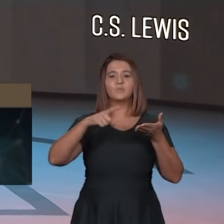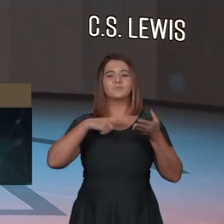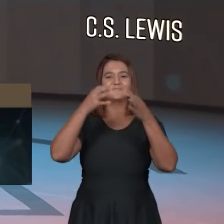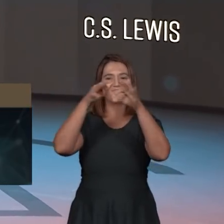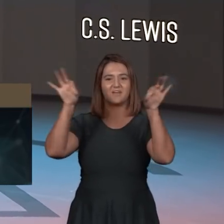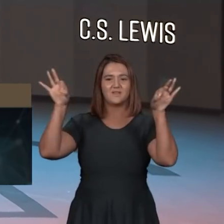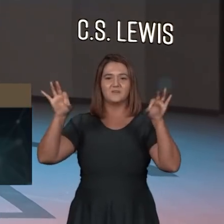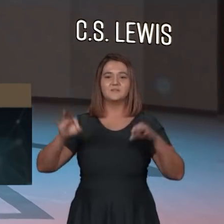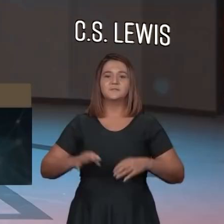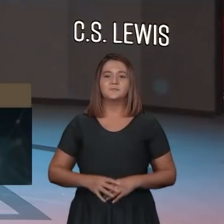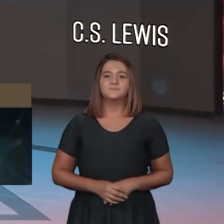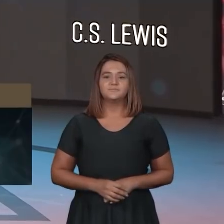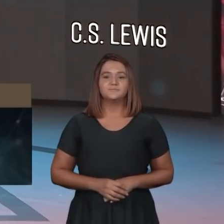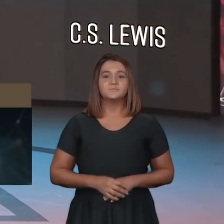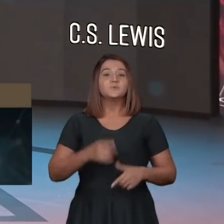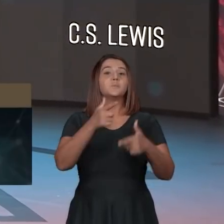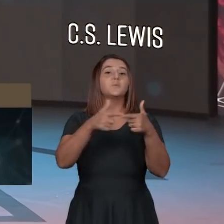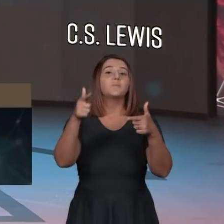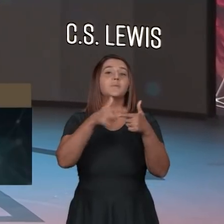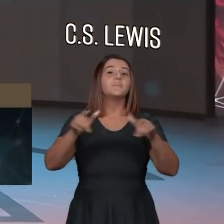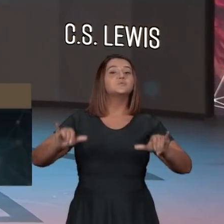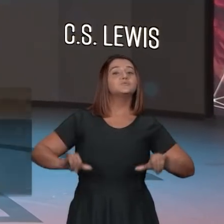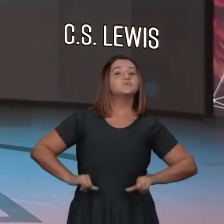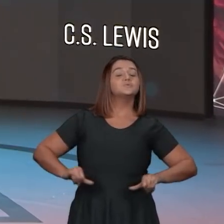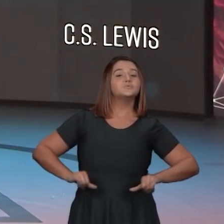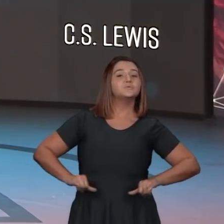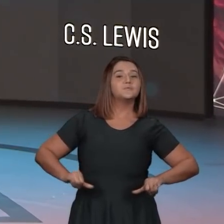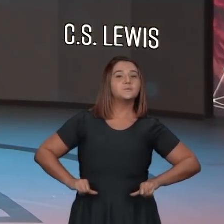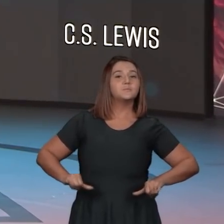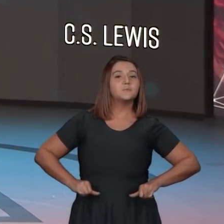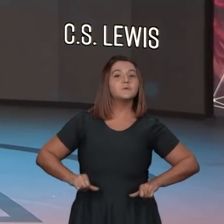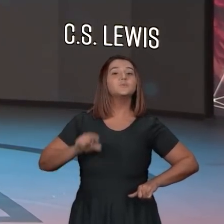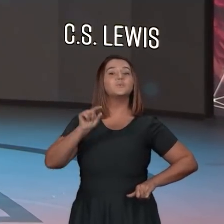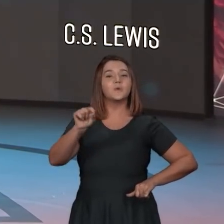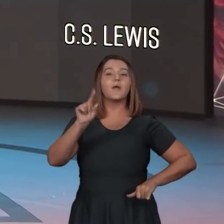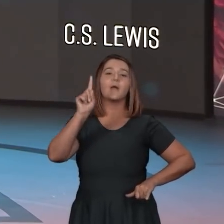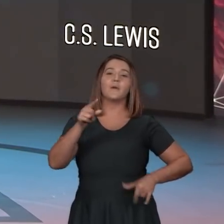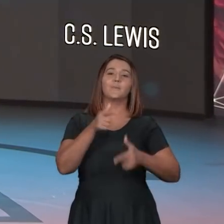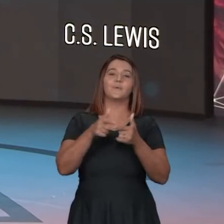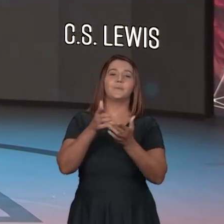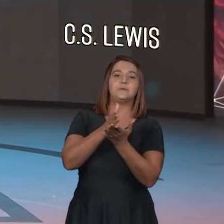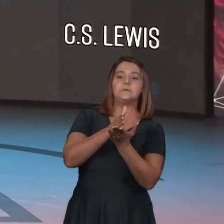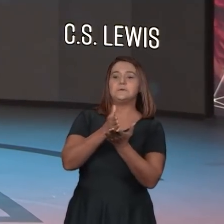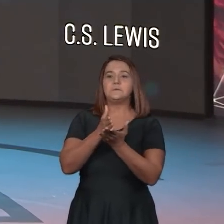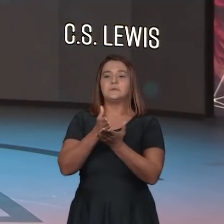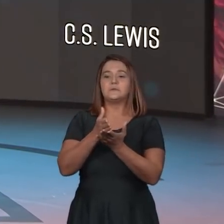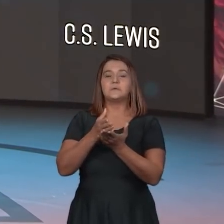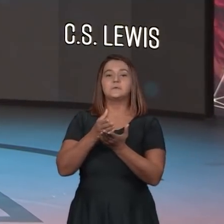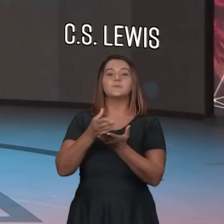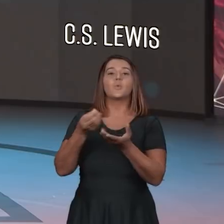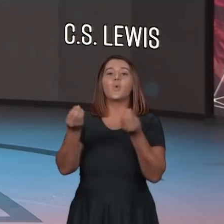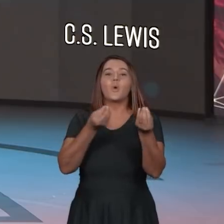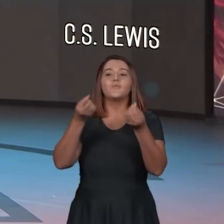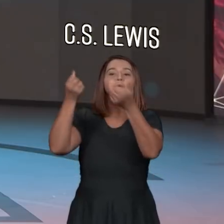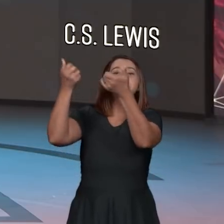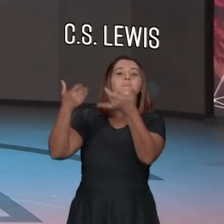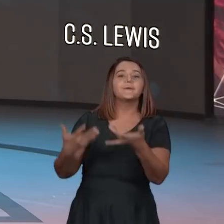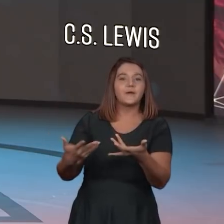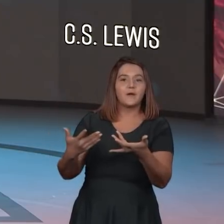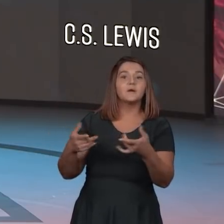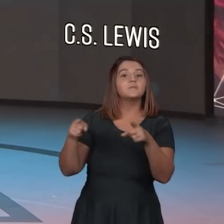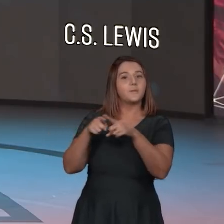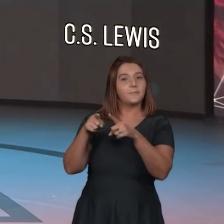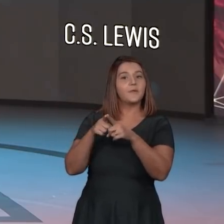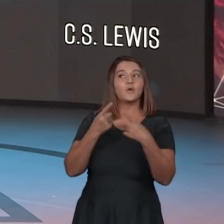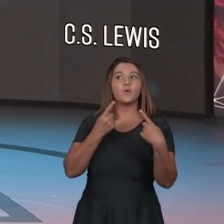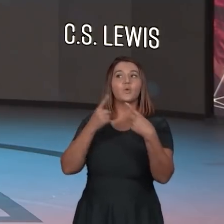em português. O problema da dor seria um impasse teológico fundamental e talvez a mais séria